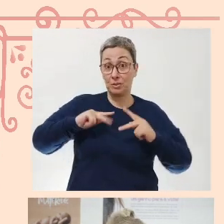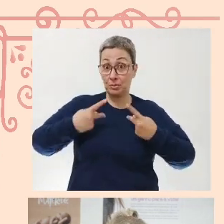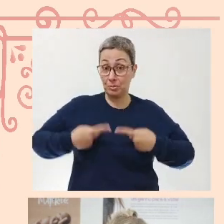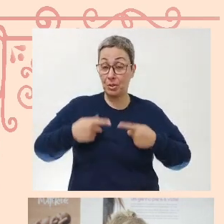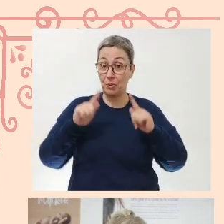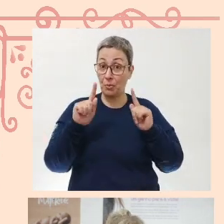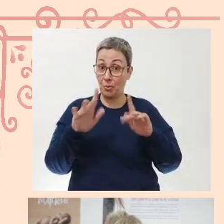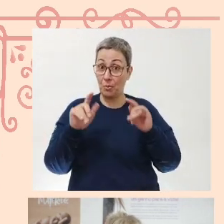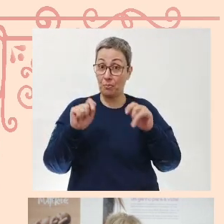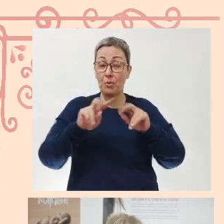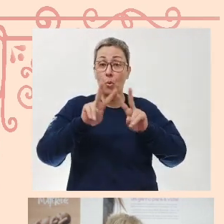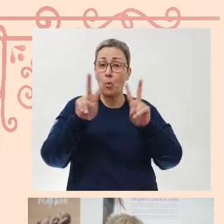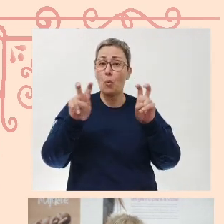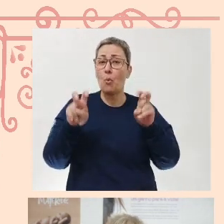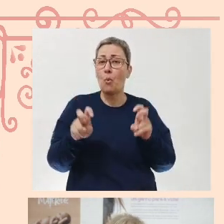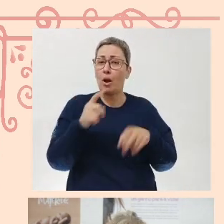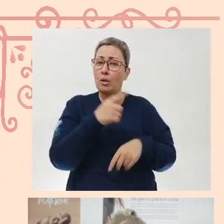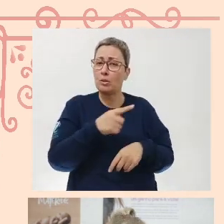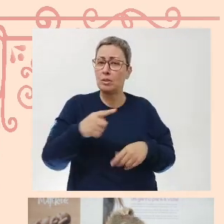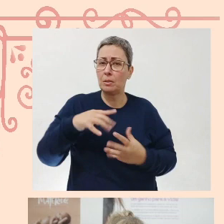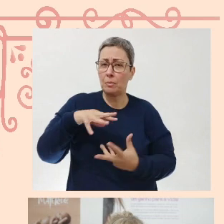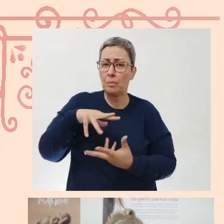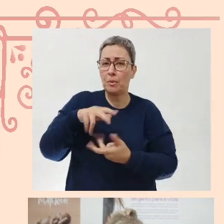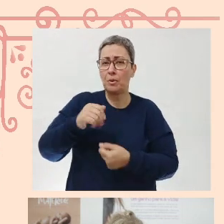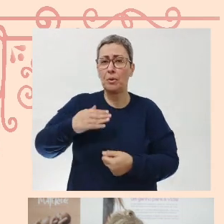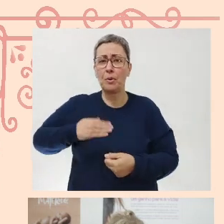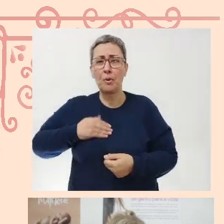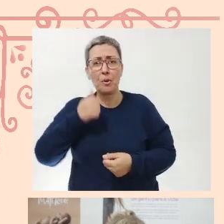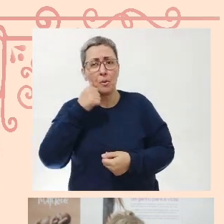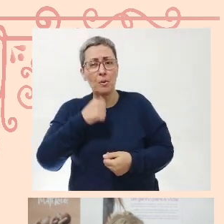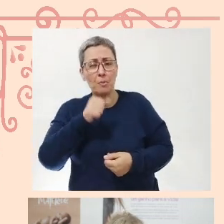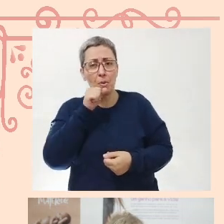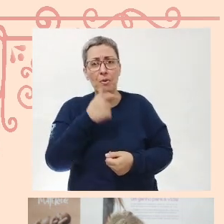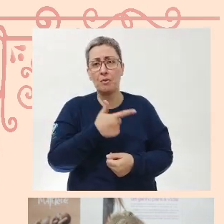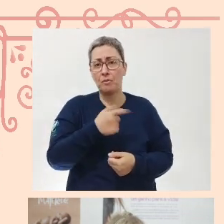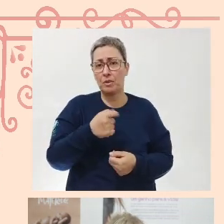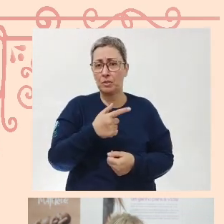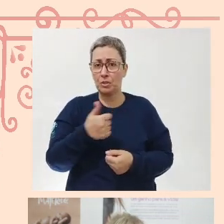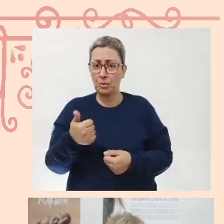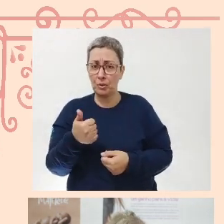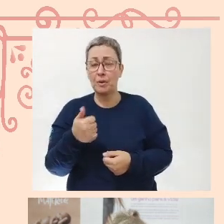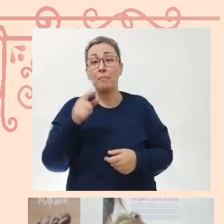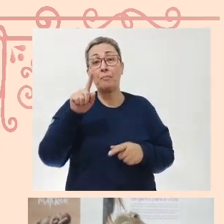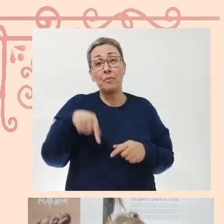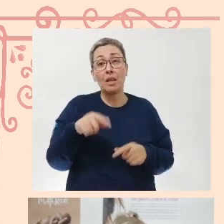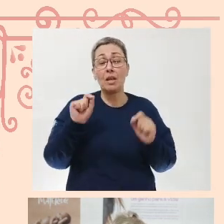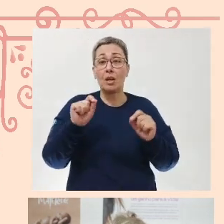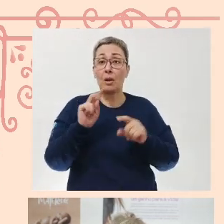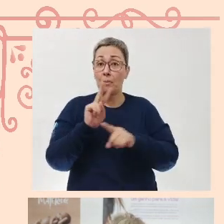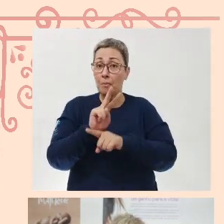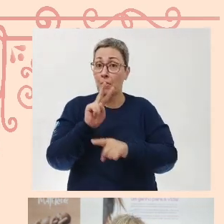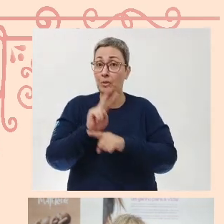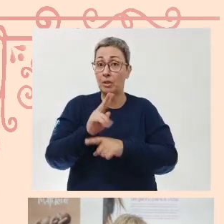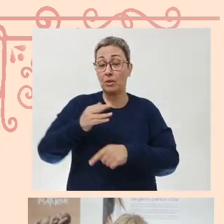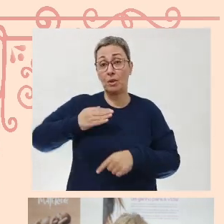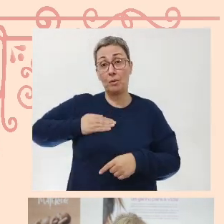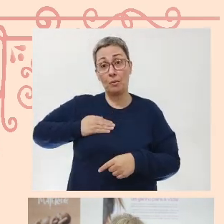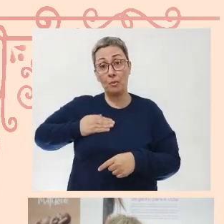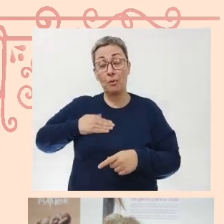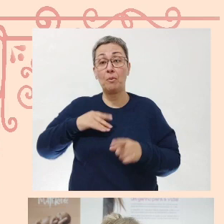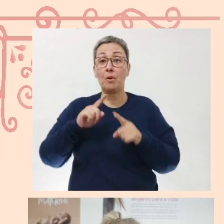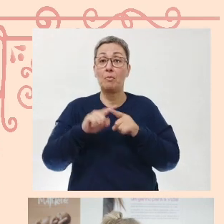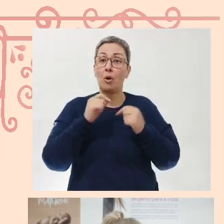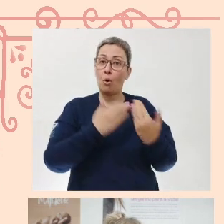Leite Humano de Guarulhos. O tema da Semana Mundial do Aleitamento Materno 2021 é proteger